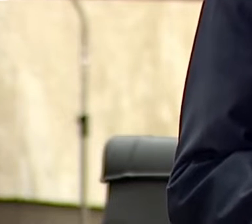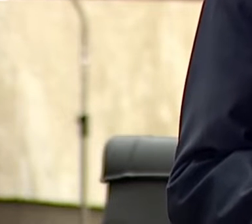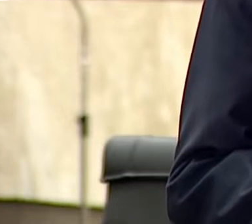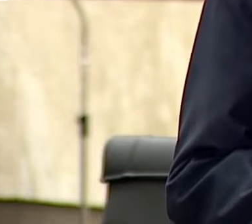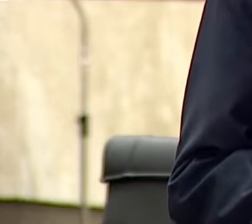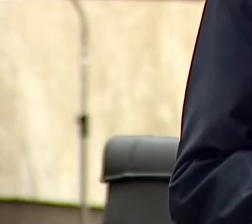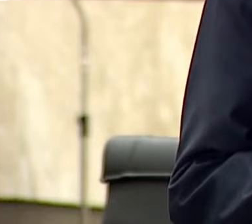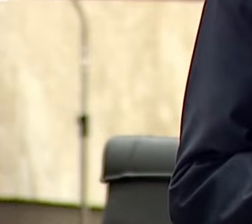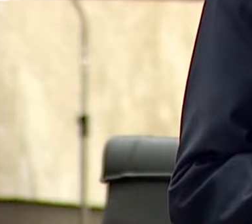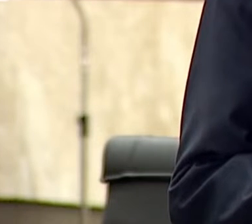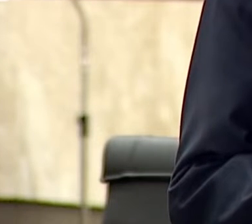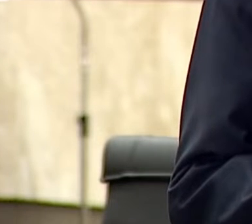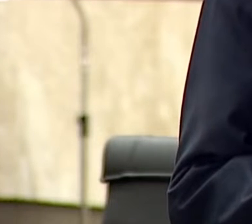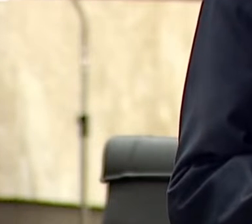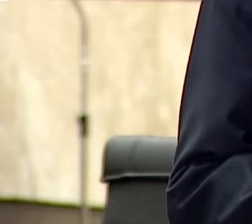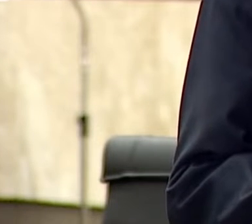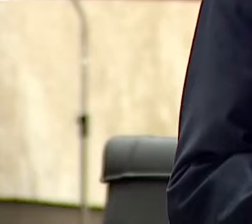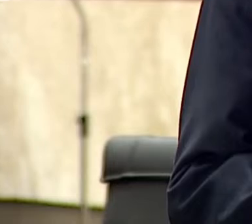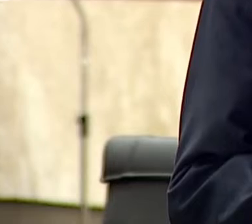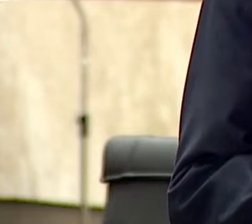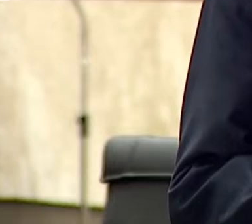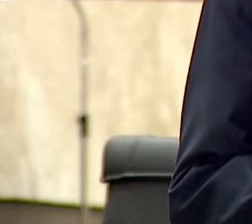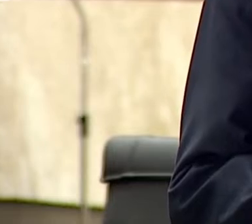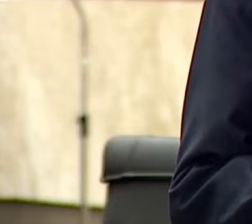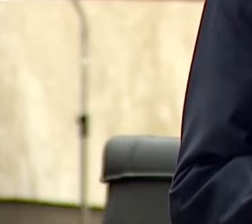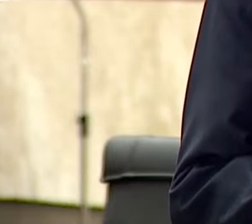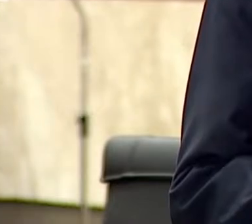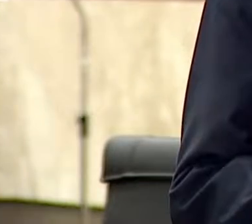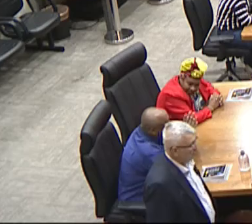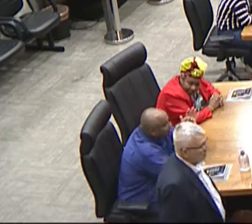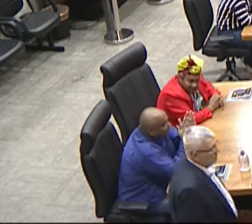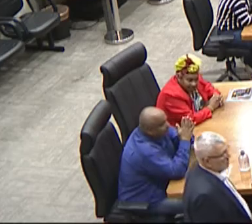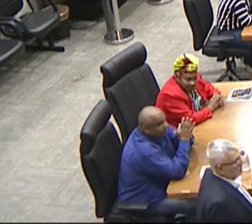sessão solene em homenagem ao Dia do Servidor Público.